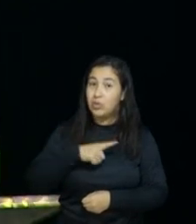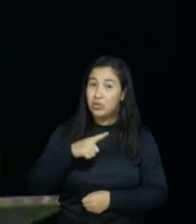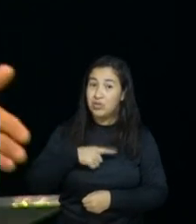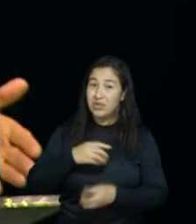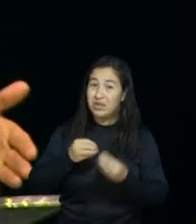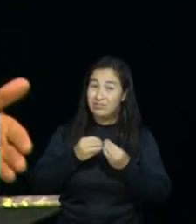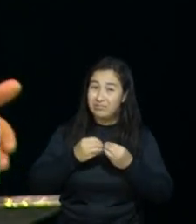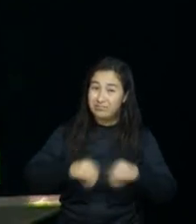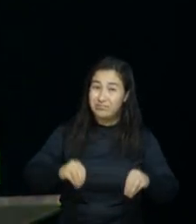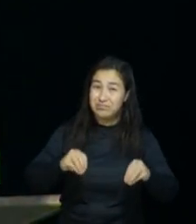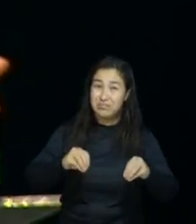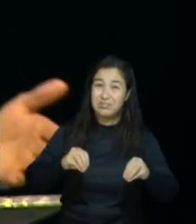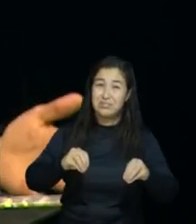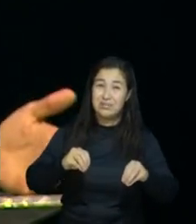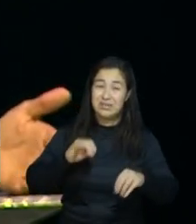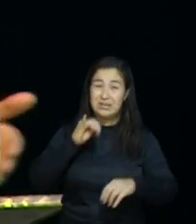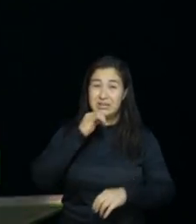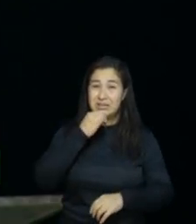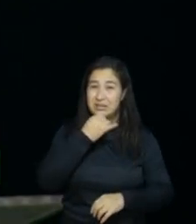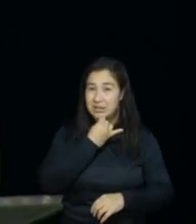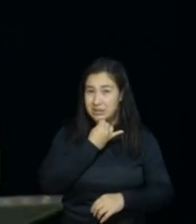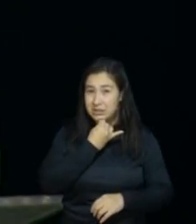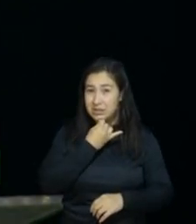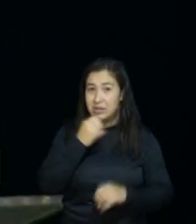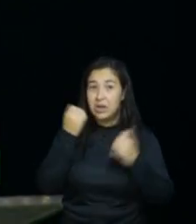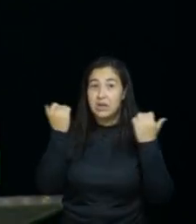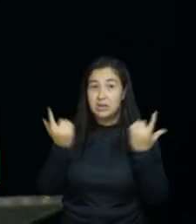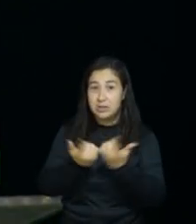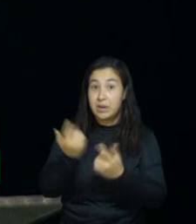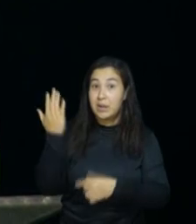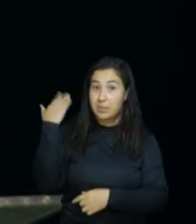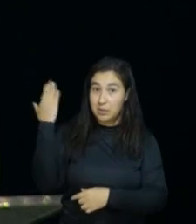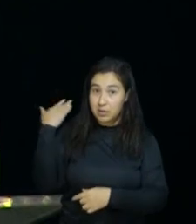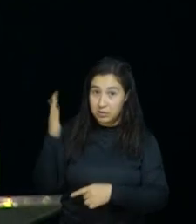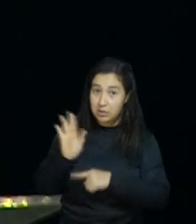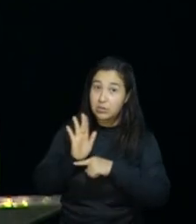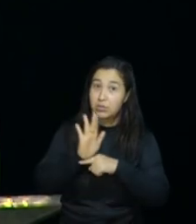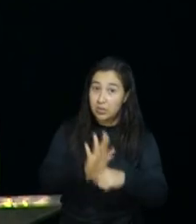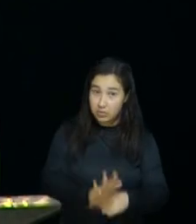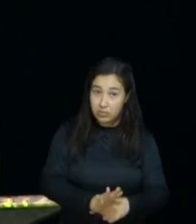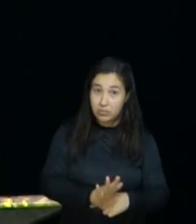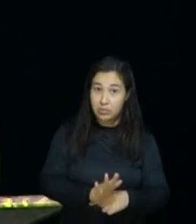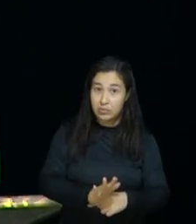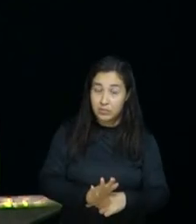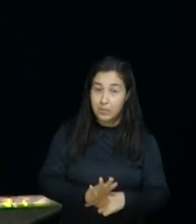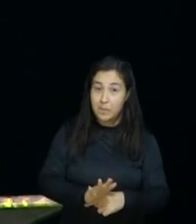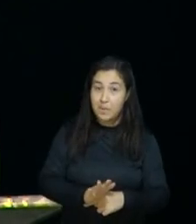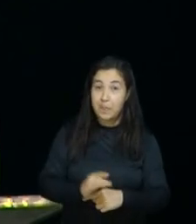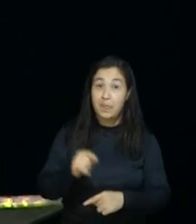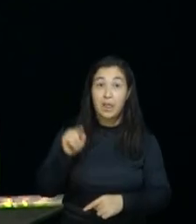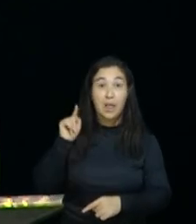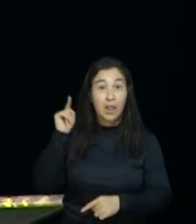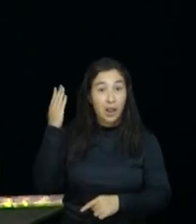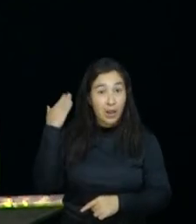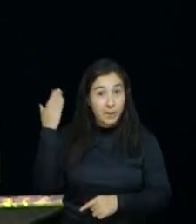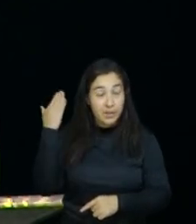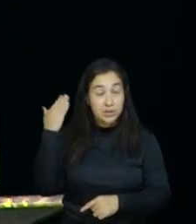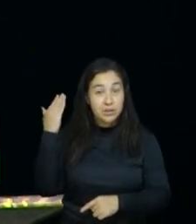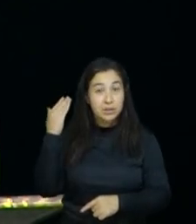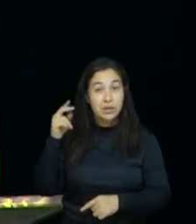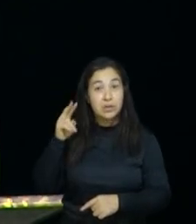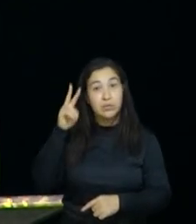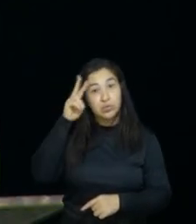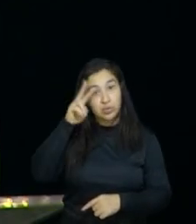também e o acompanhamento da Assembleia Legislativa naquele momento, que foi, talvez, naquele momento histórico,